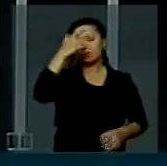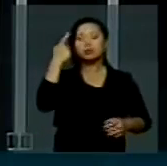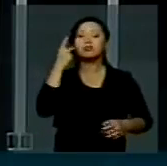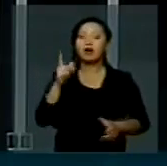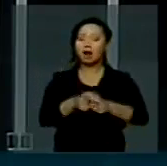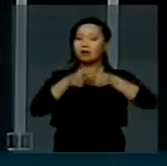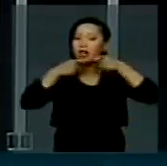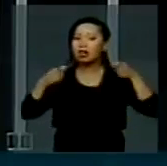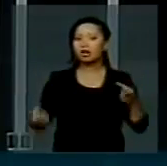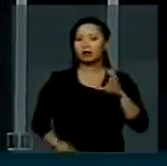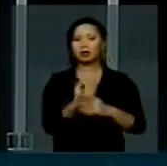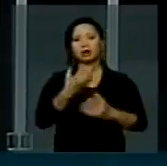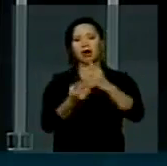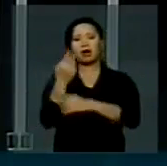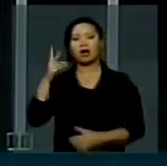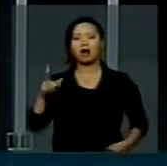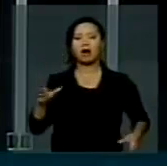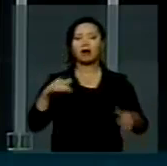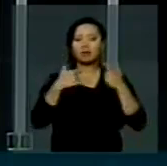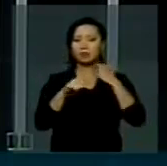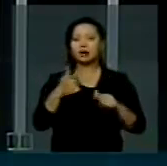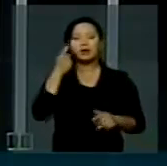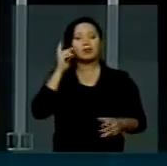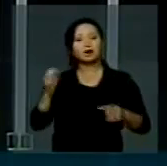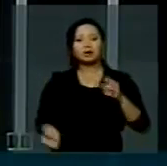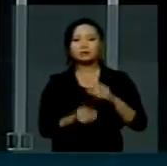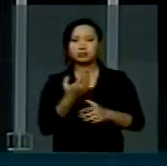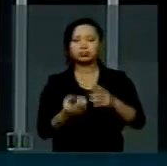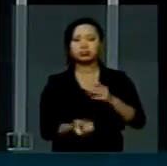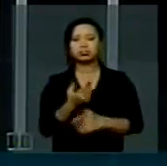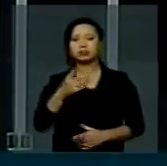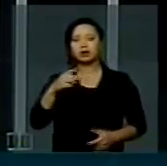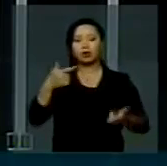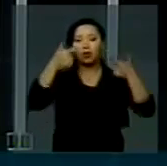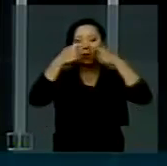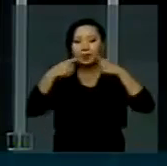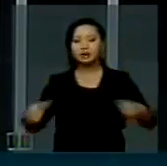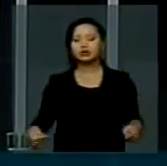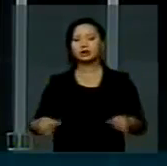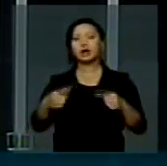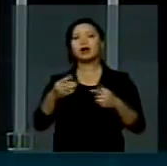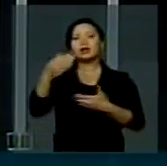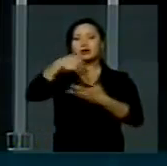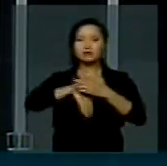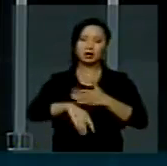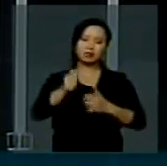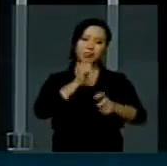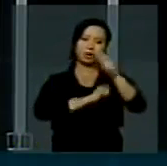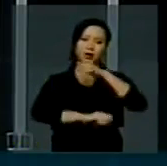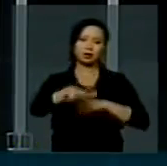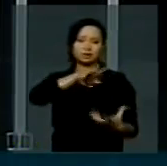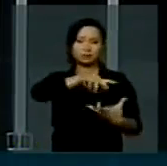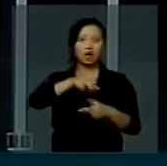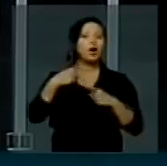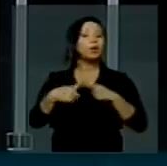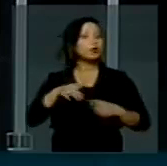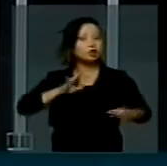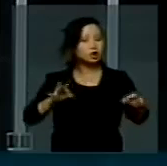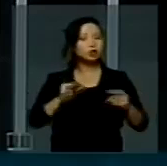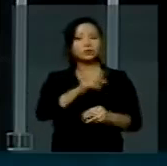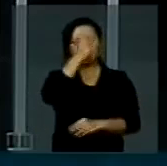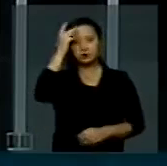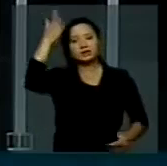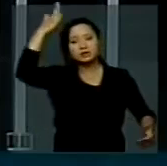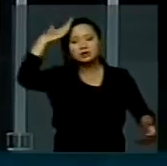empregos, para gerar para o país uma competitividade, inclusive no mercado internacional, porque todos nós temos consciência que o